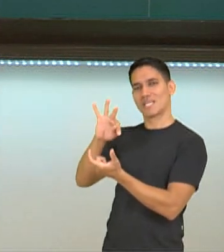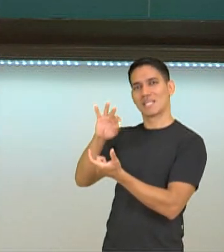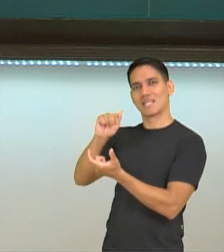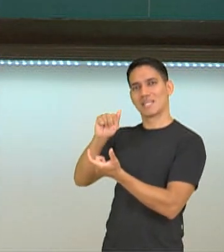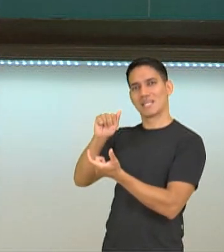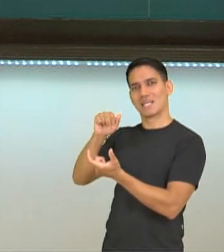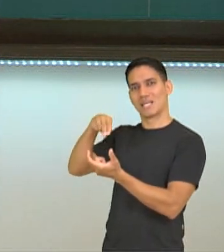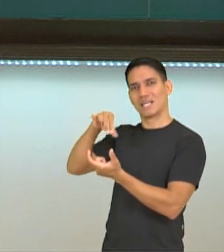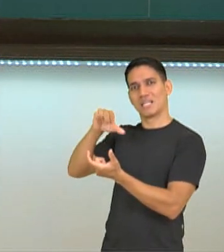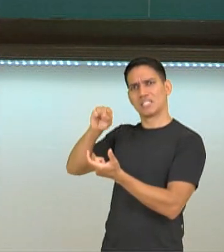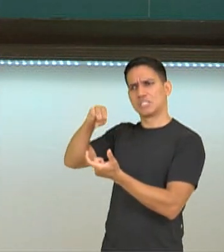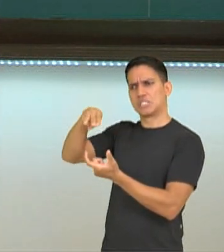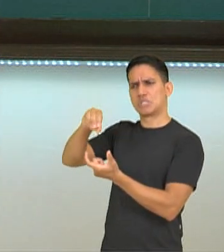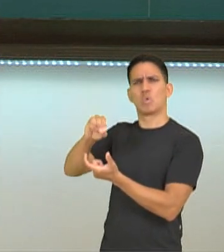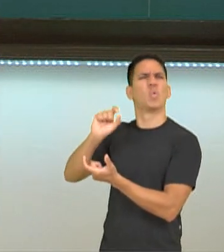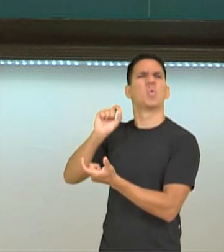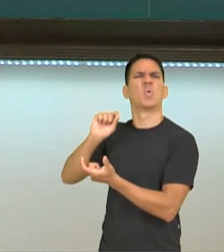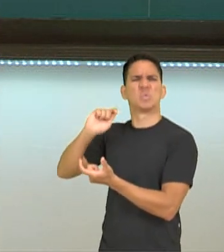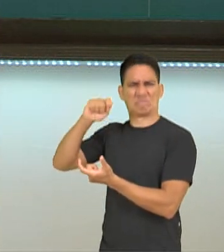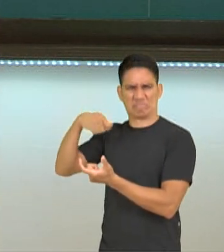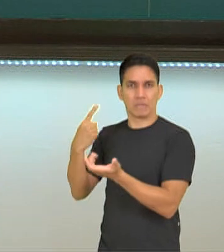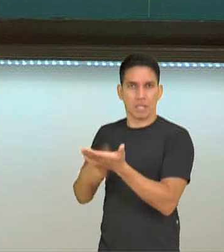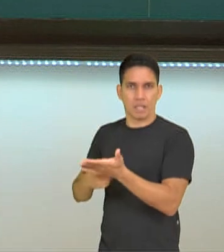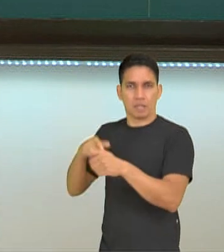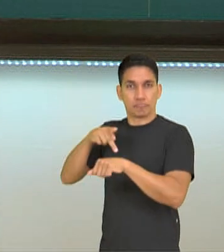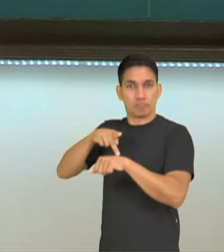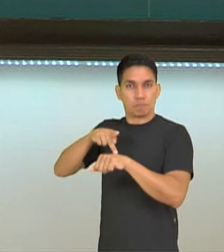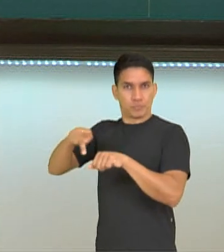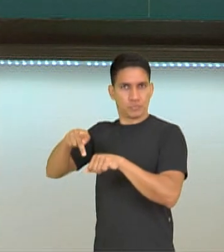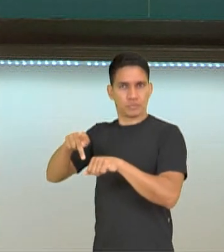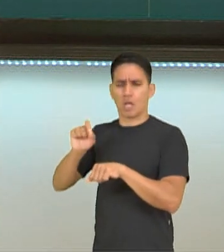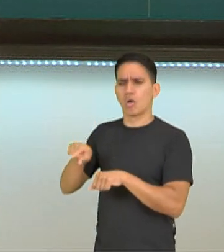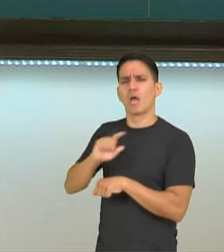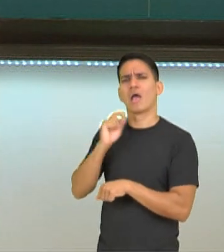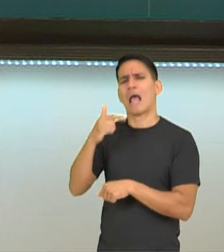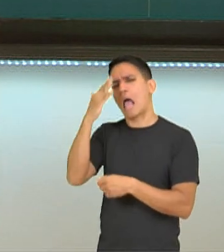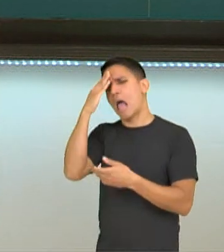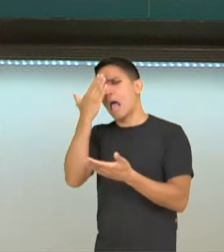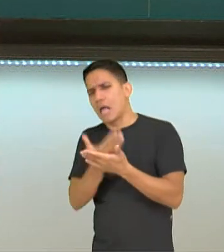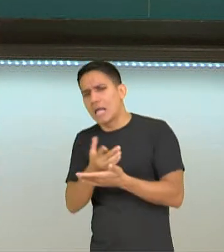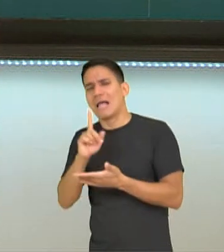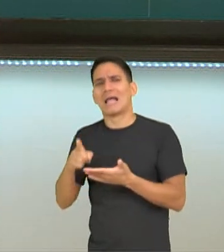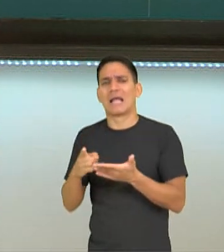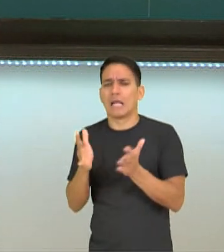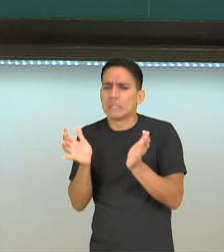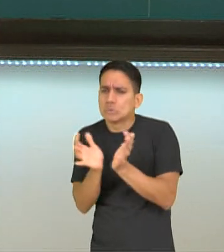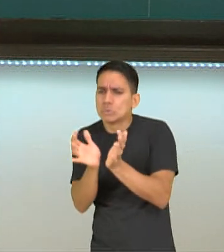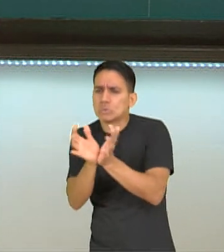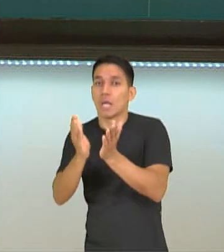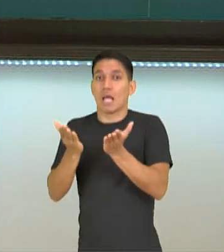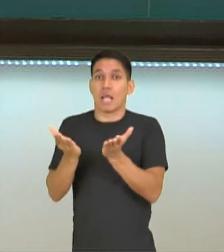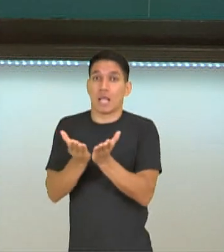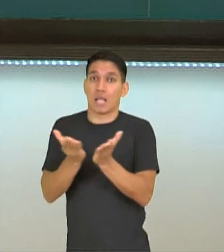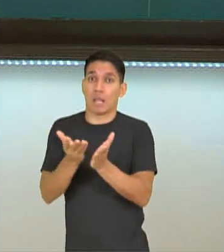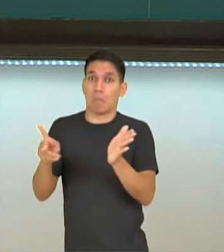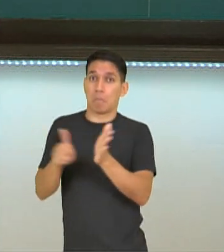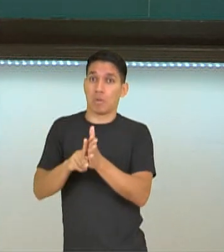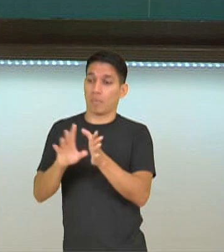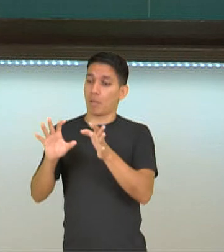Na Inglaterra, eles chamavam de puritanismo principalmente, né, um ramo do protestantismo